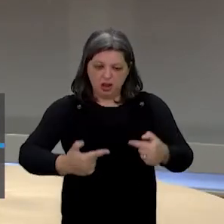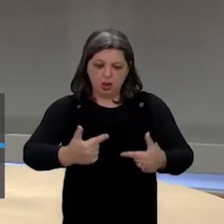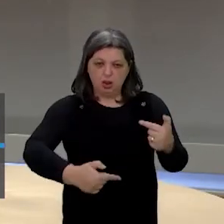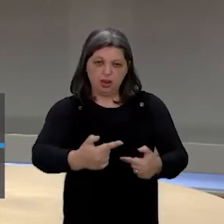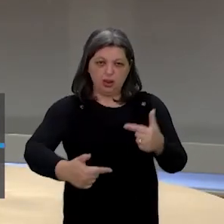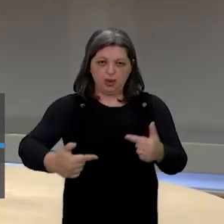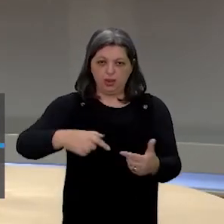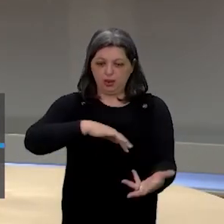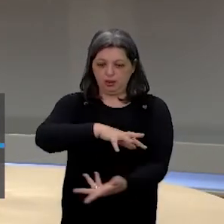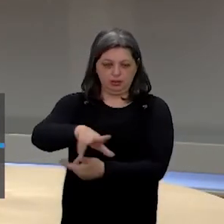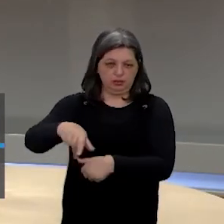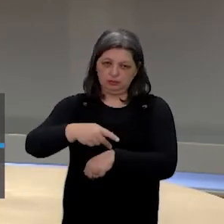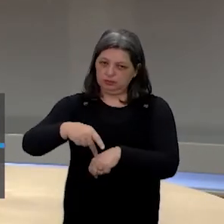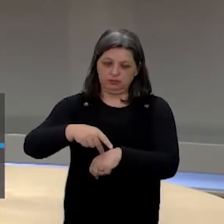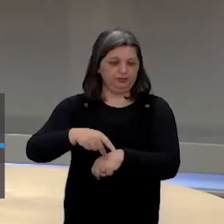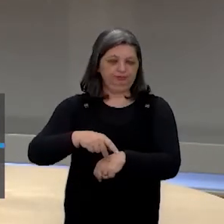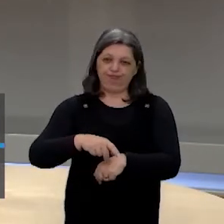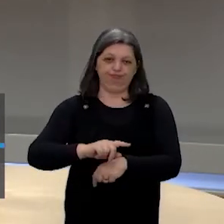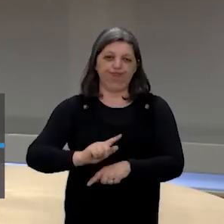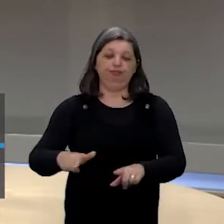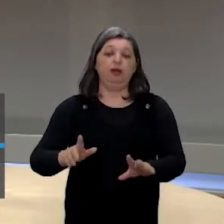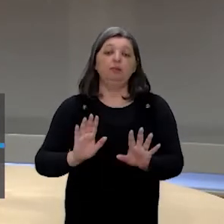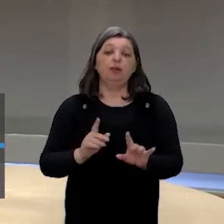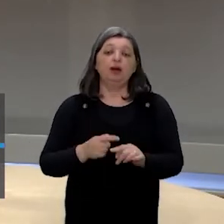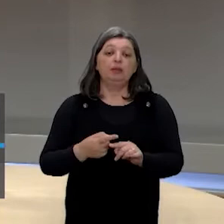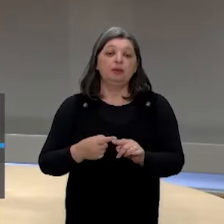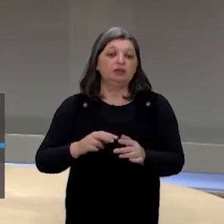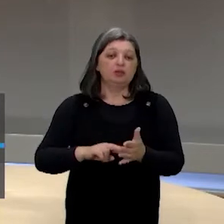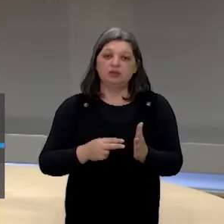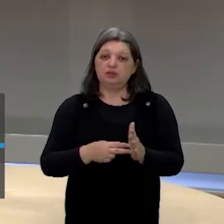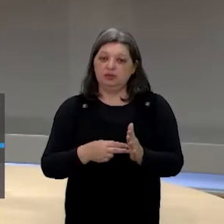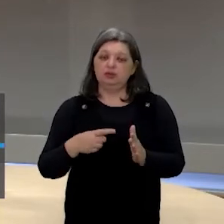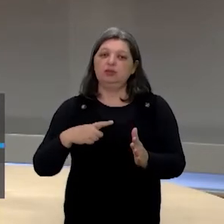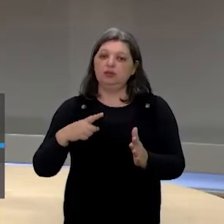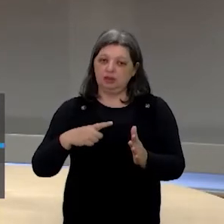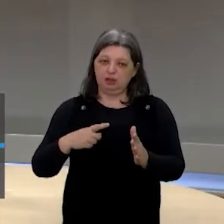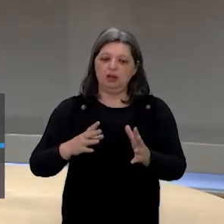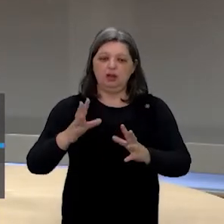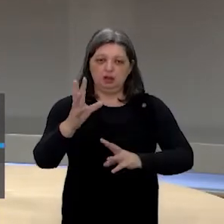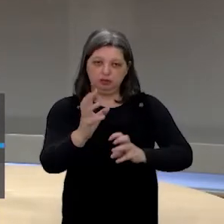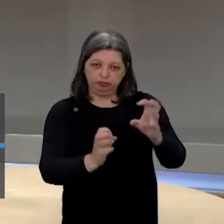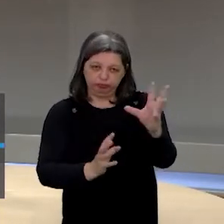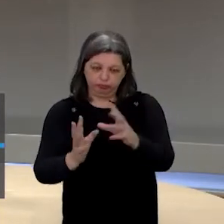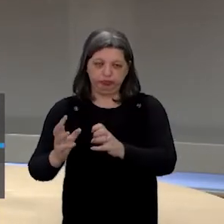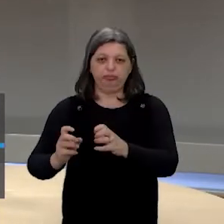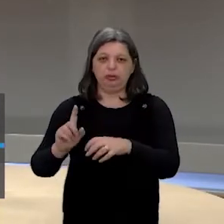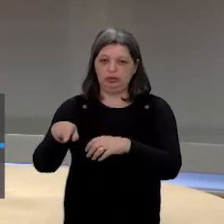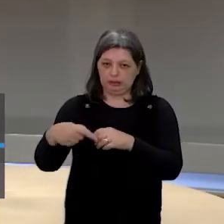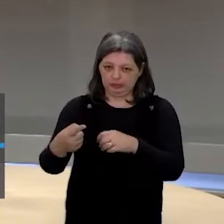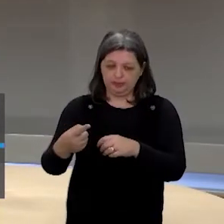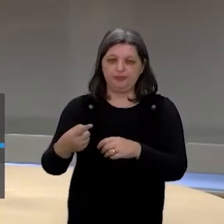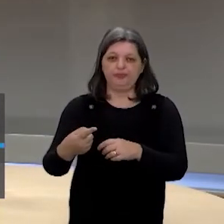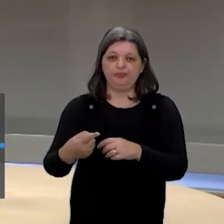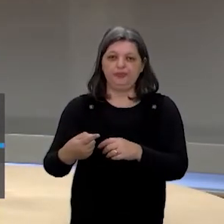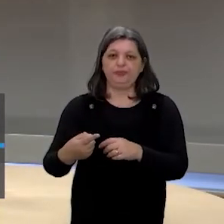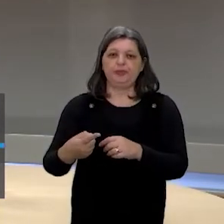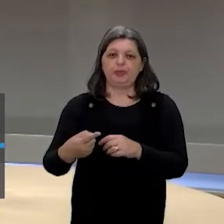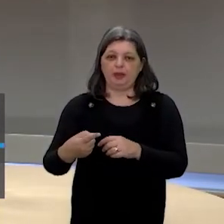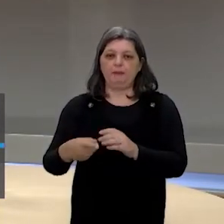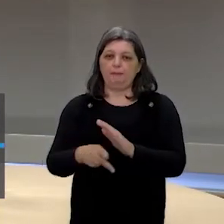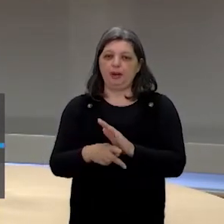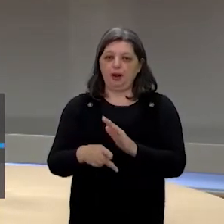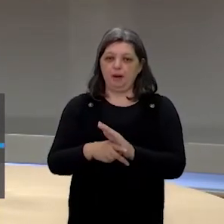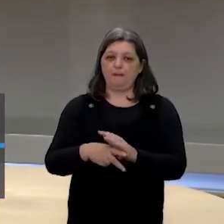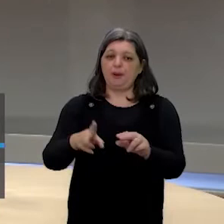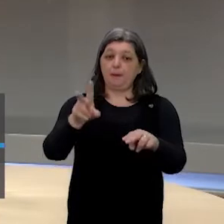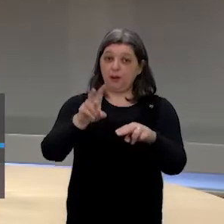numa guerra diretamente, mas isso não significa que não houveram conflitos armados decorrentes da Guerra Fria.